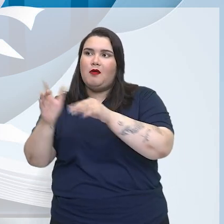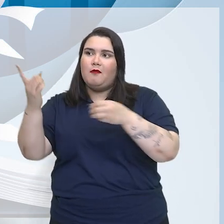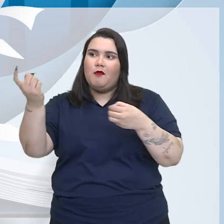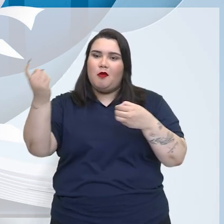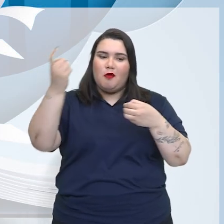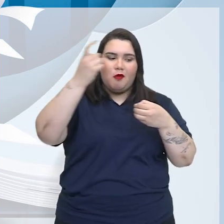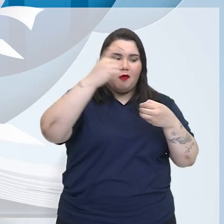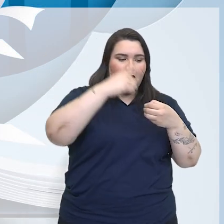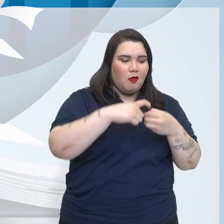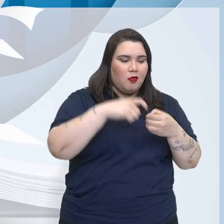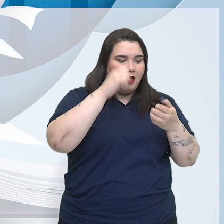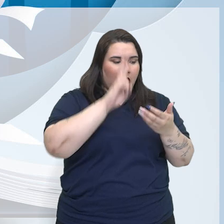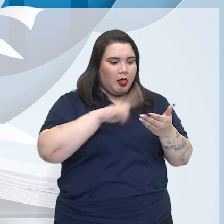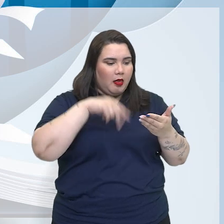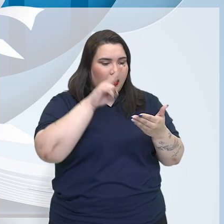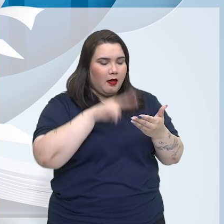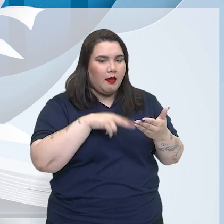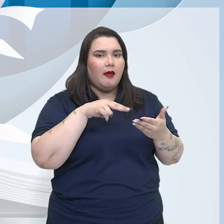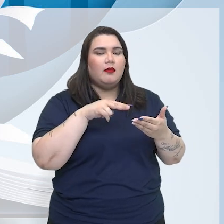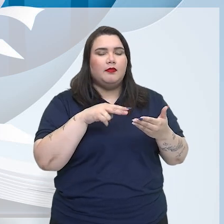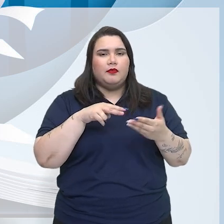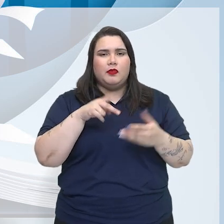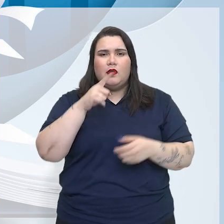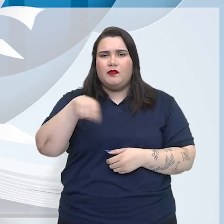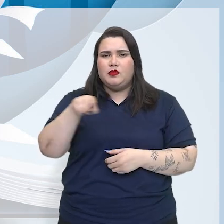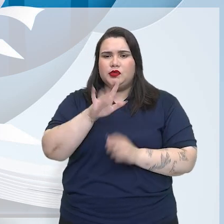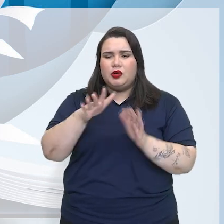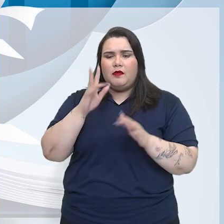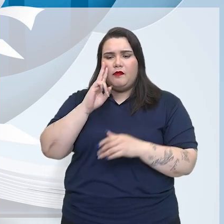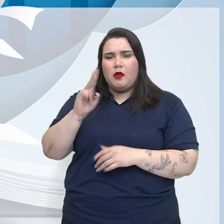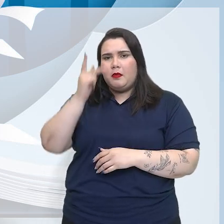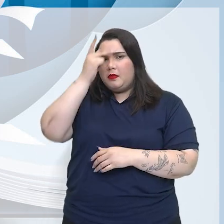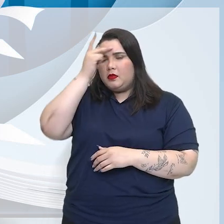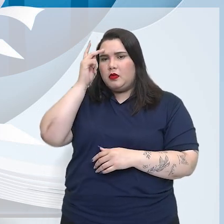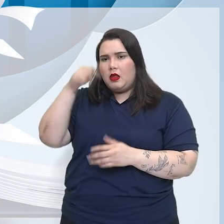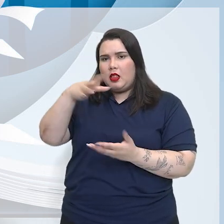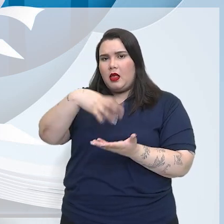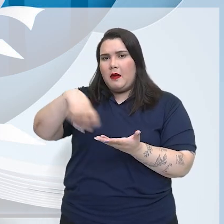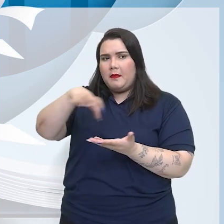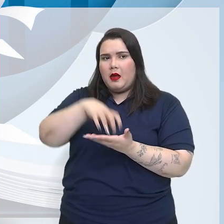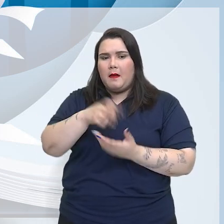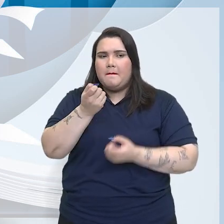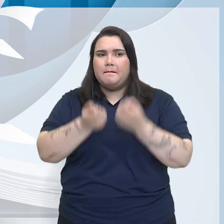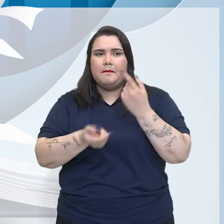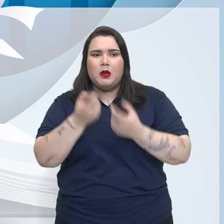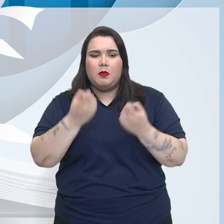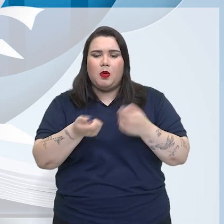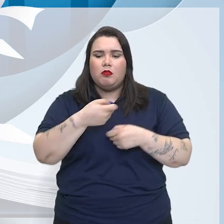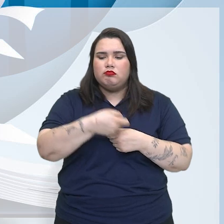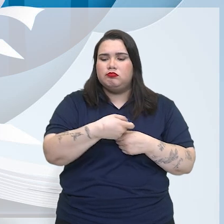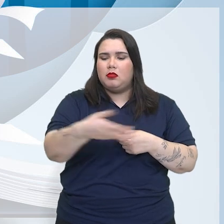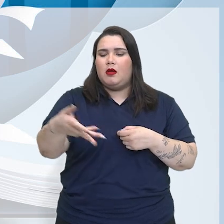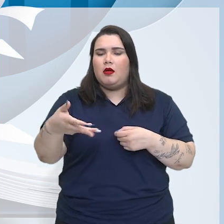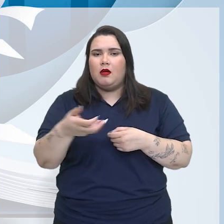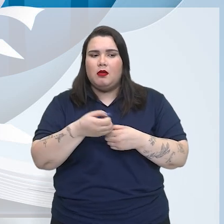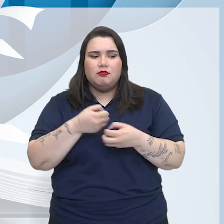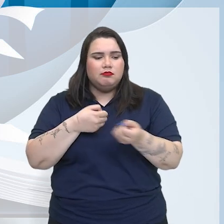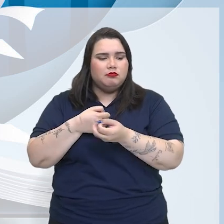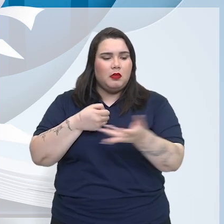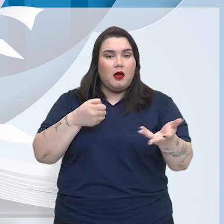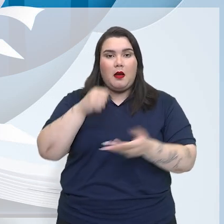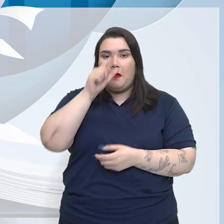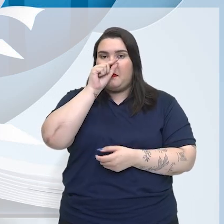aquelas pessoas nas praças dando comidinha, dando pipoca, às vezes, para os